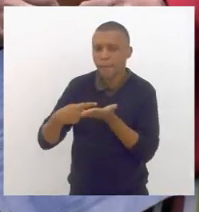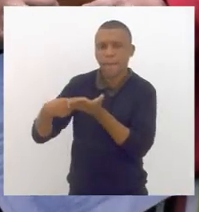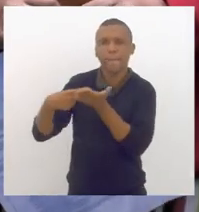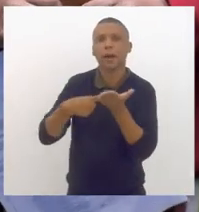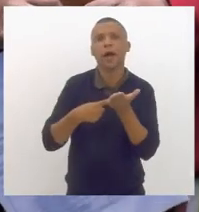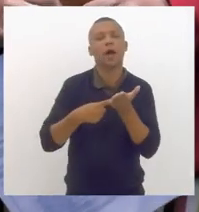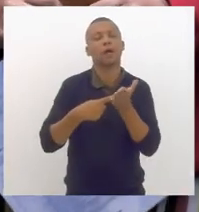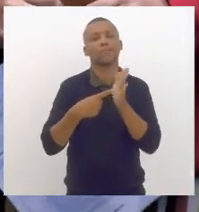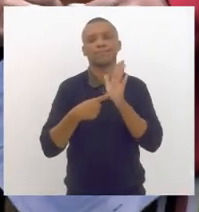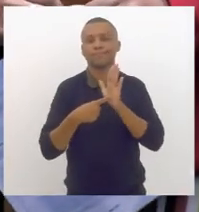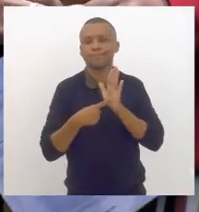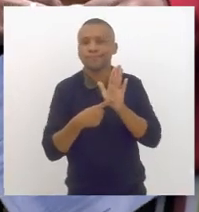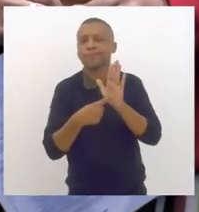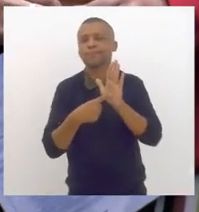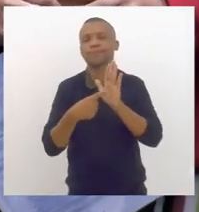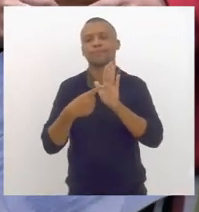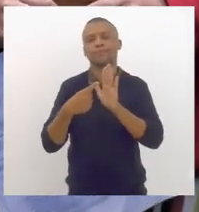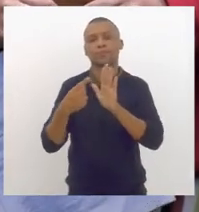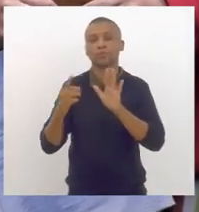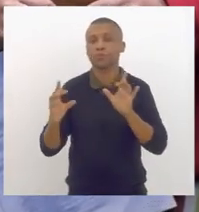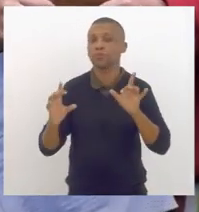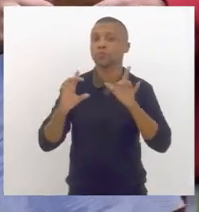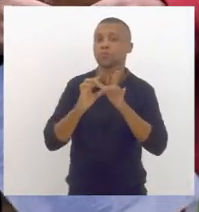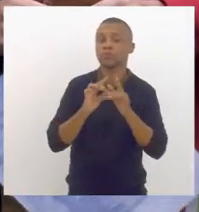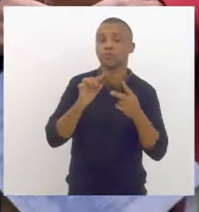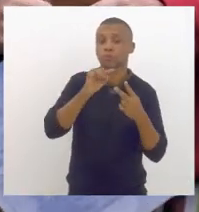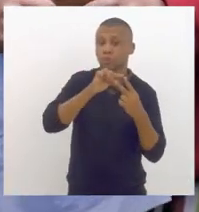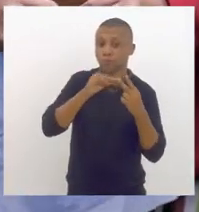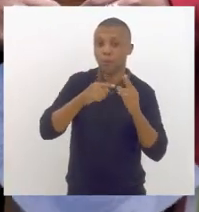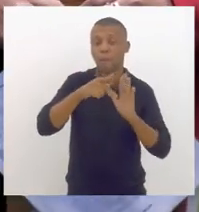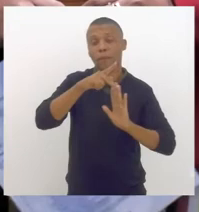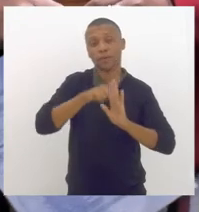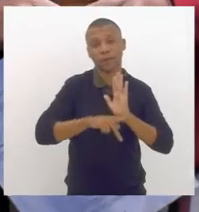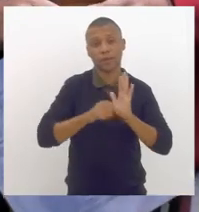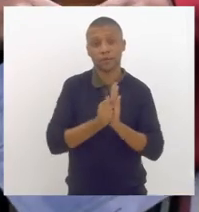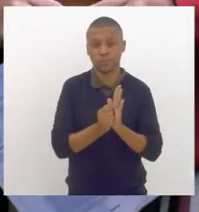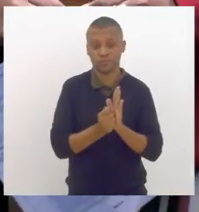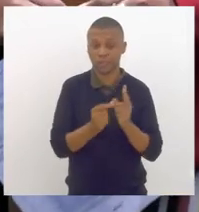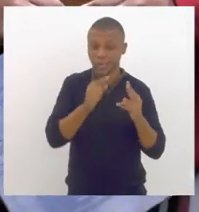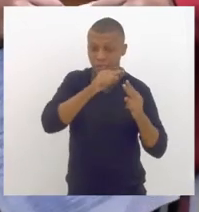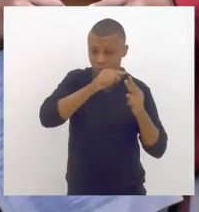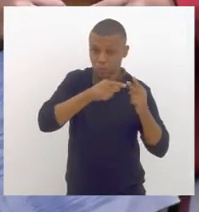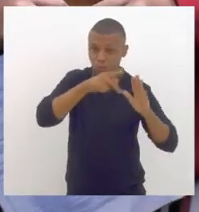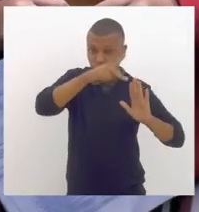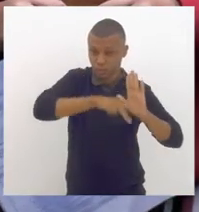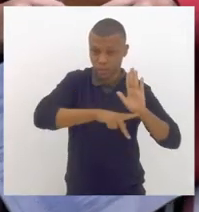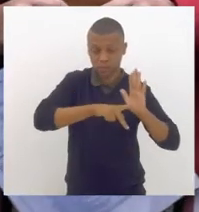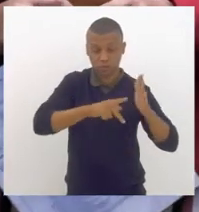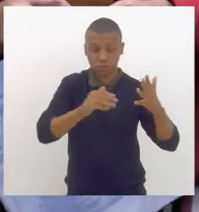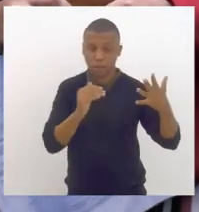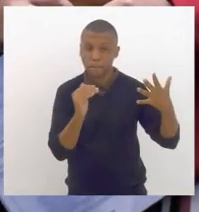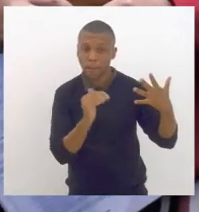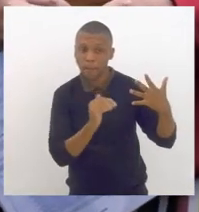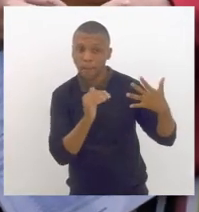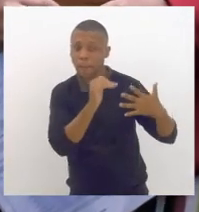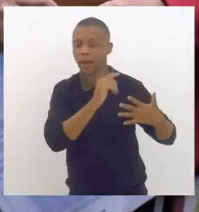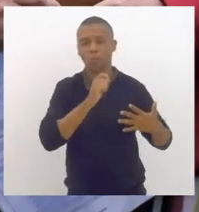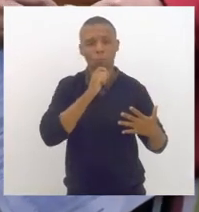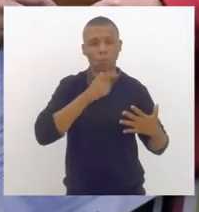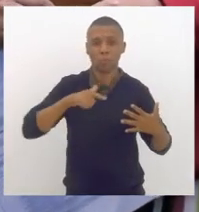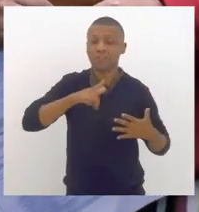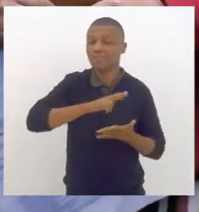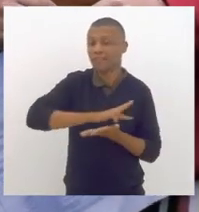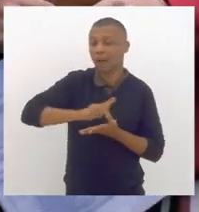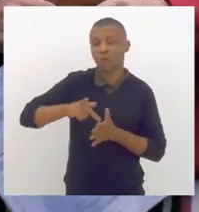cotejo com os dois outros projetos, porque os projetos aqui não têm hierarquia. E, Vossa Excelência, eu quero dar um testemunho aqui. Vários projetos que Vossa